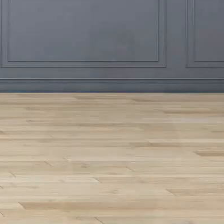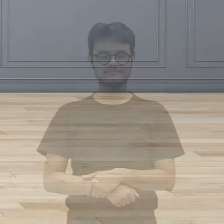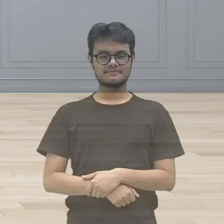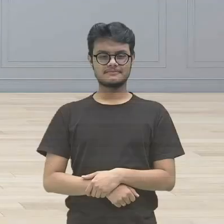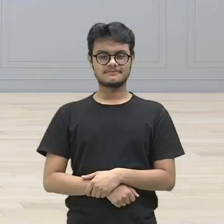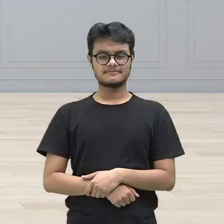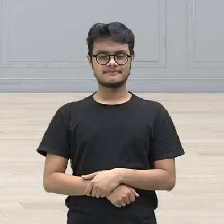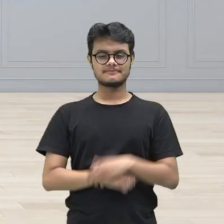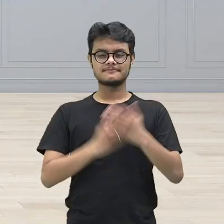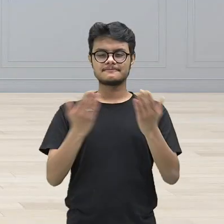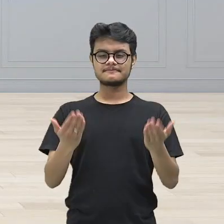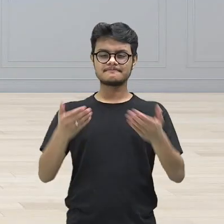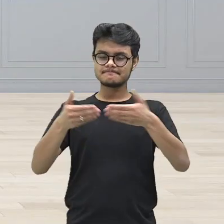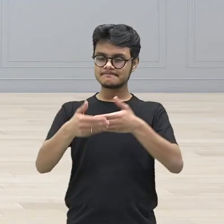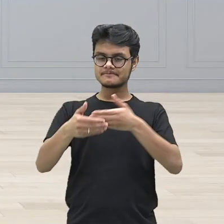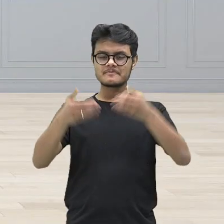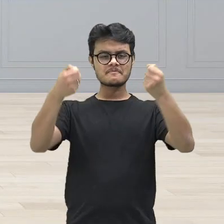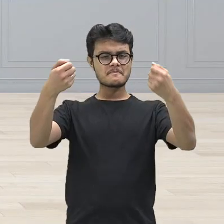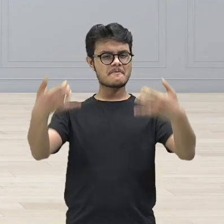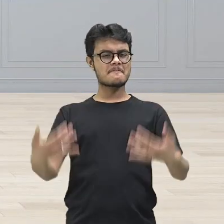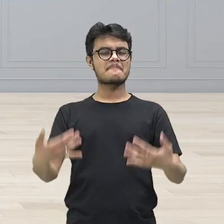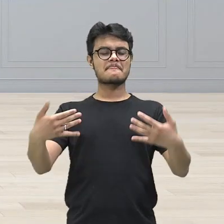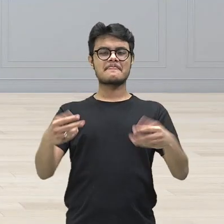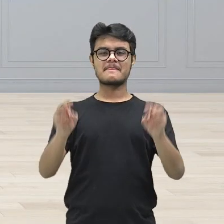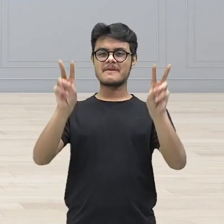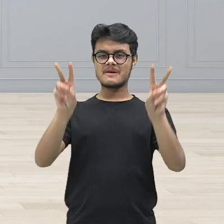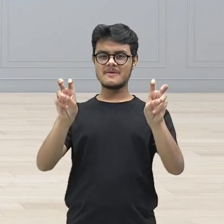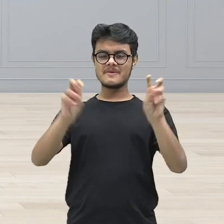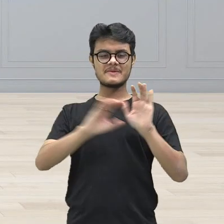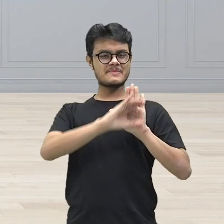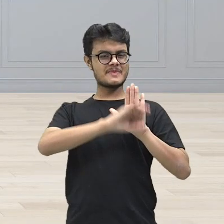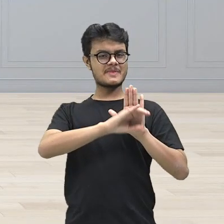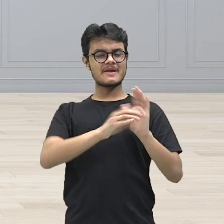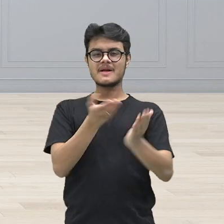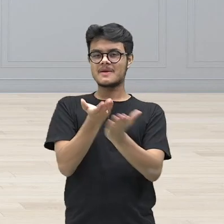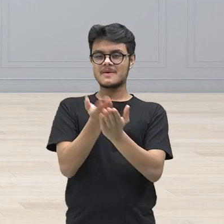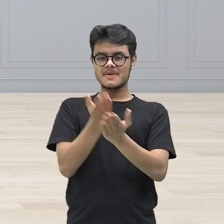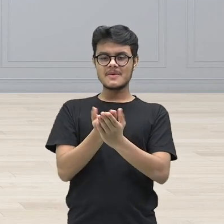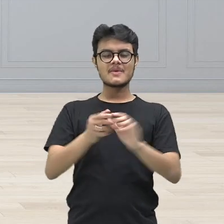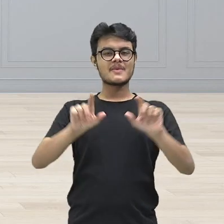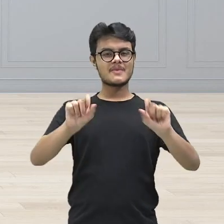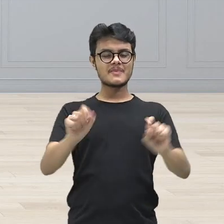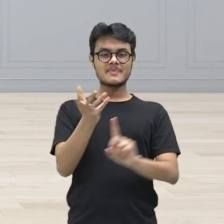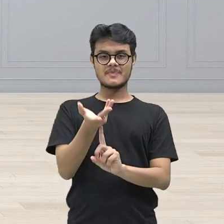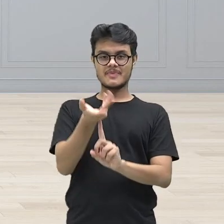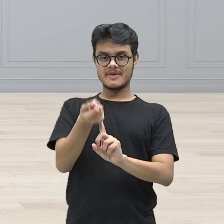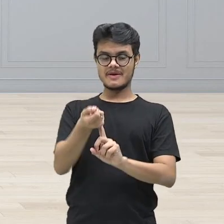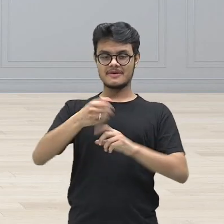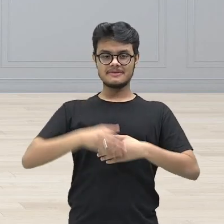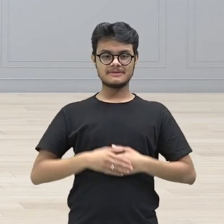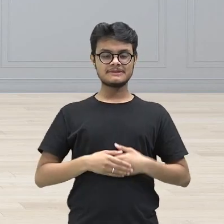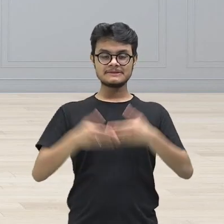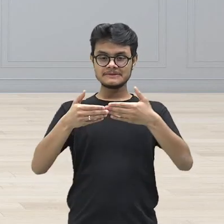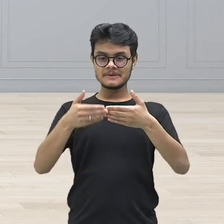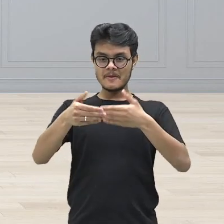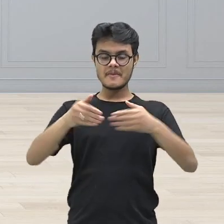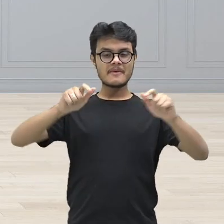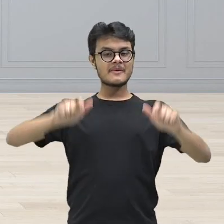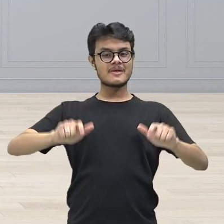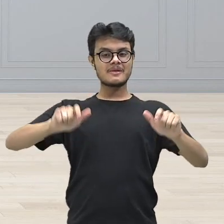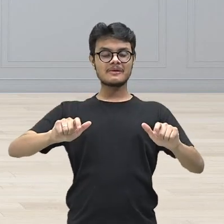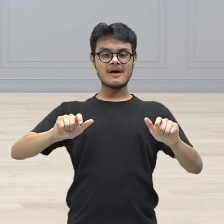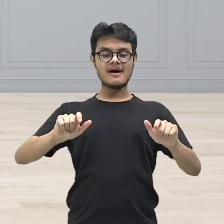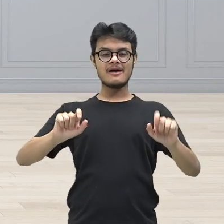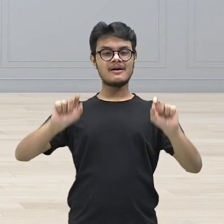Então, nós vamos começar a revisitar, alguns conceitos que nós vimos nesta unidade. Para a gente começar, estamos aqui